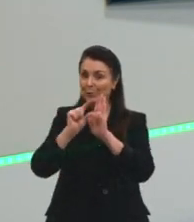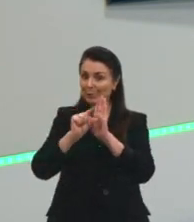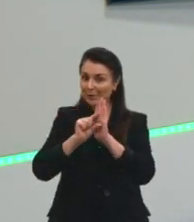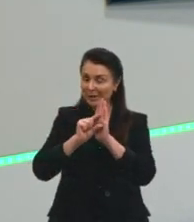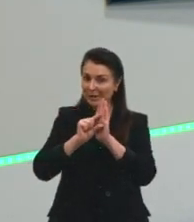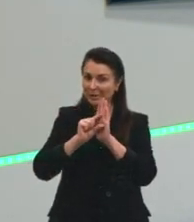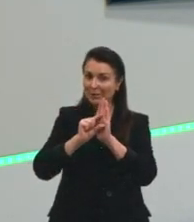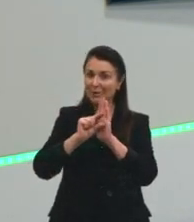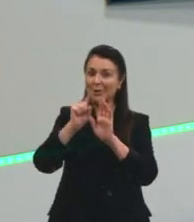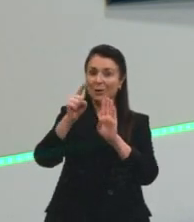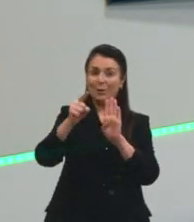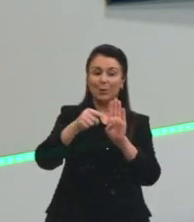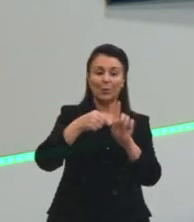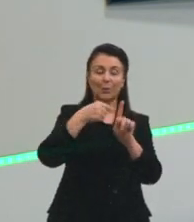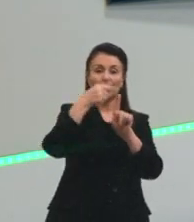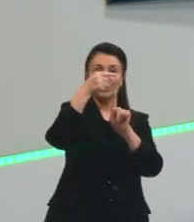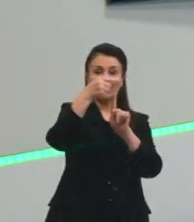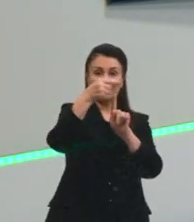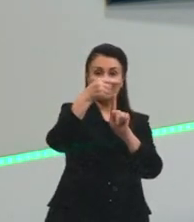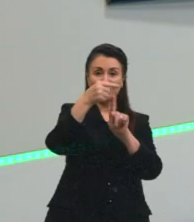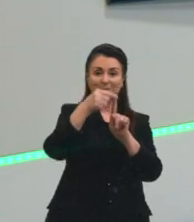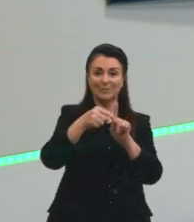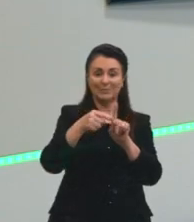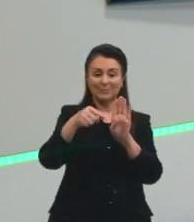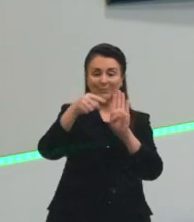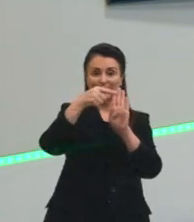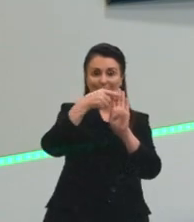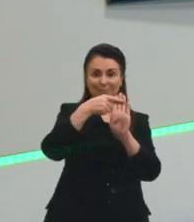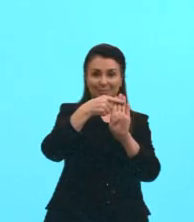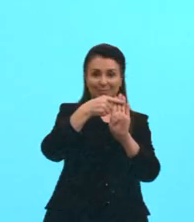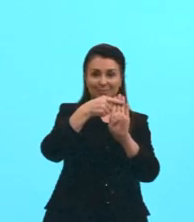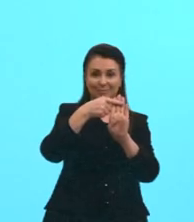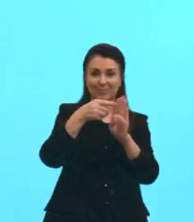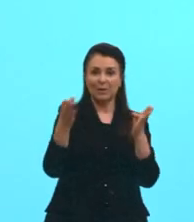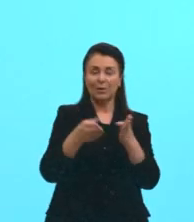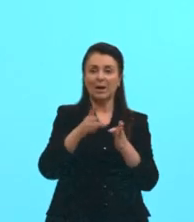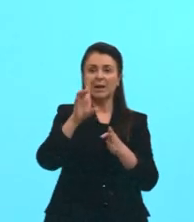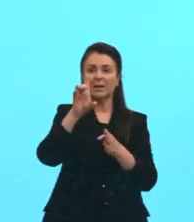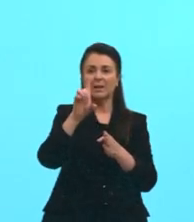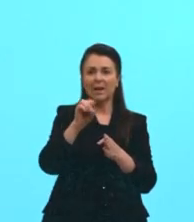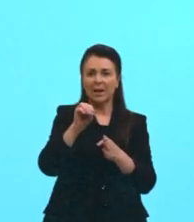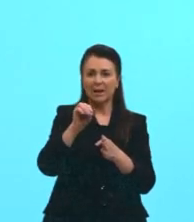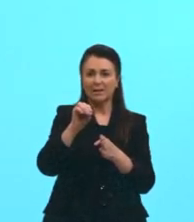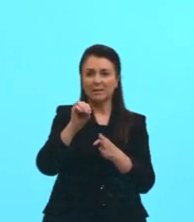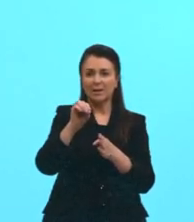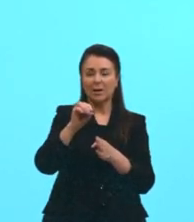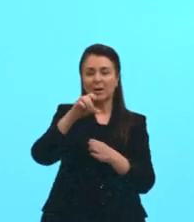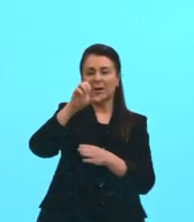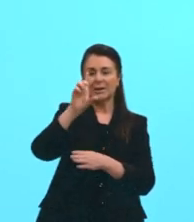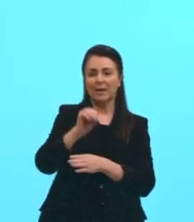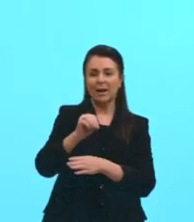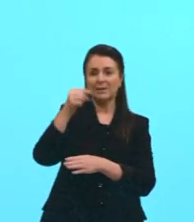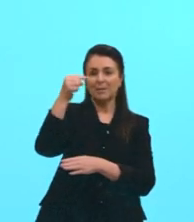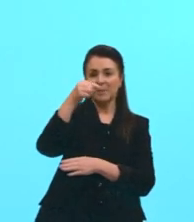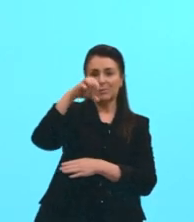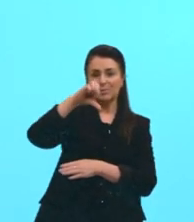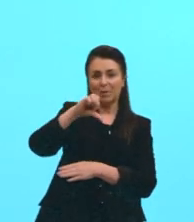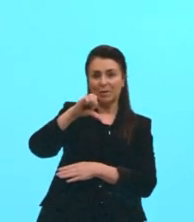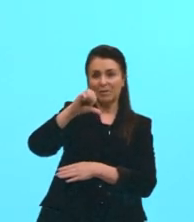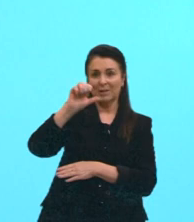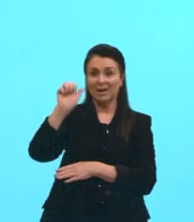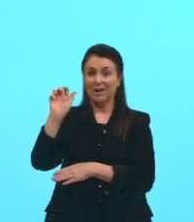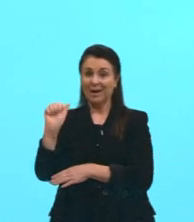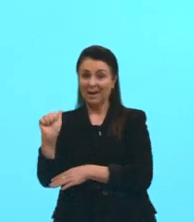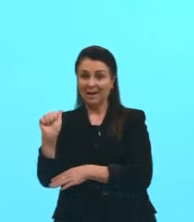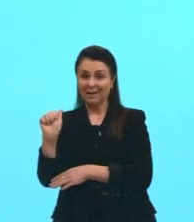com expoente negativo tá aí eu coloquei vezes 10 elevado a menos nove é um pé só que se a